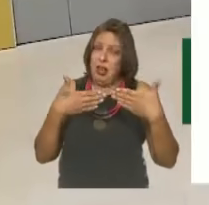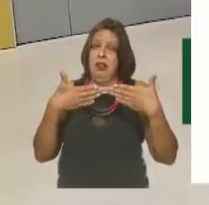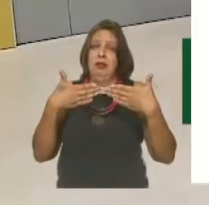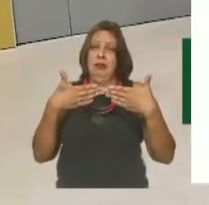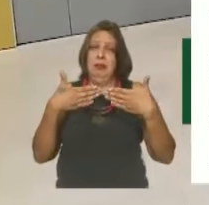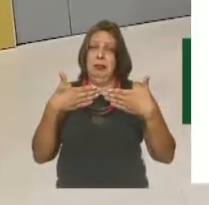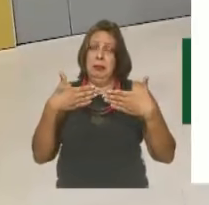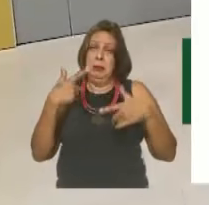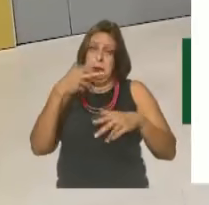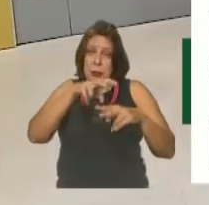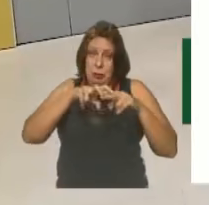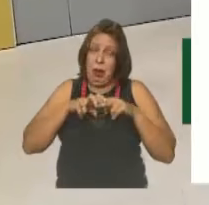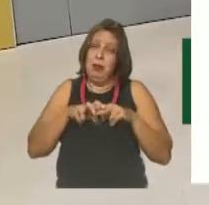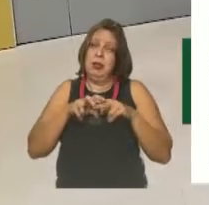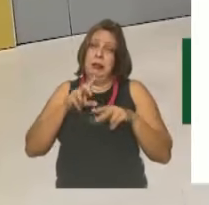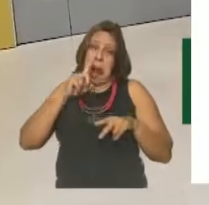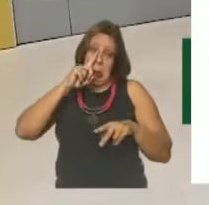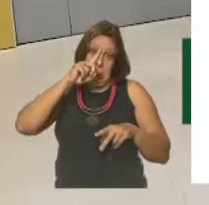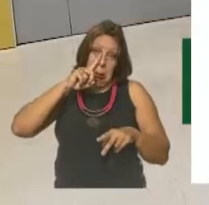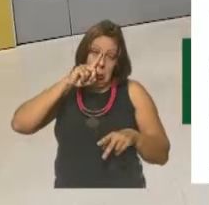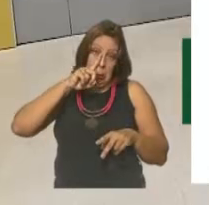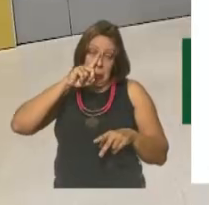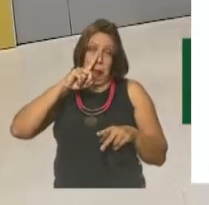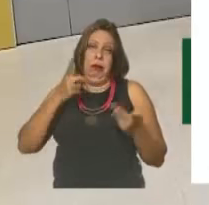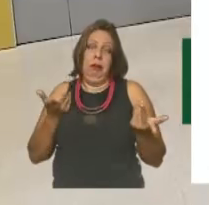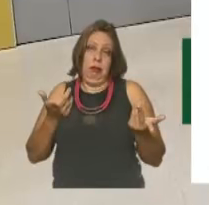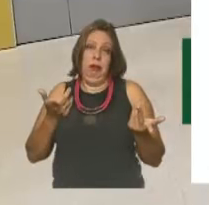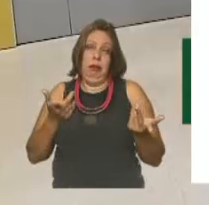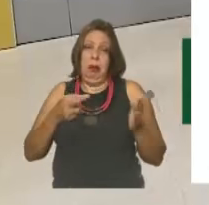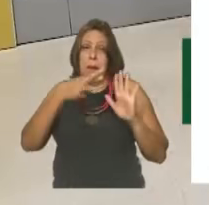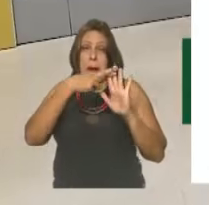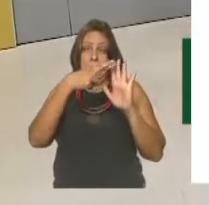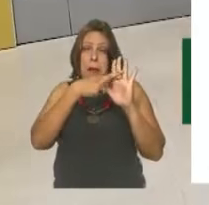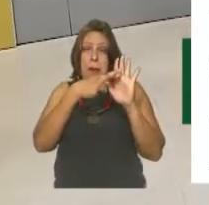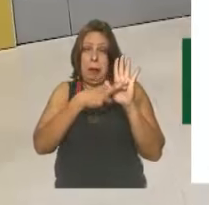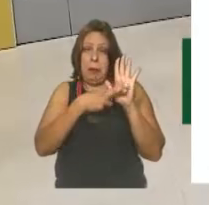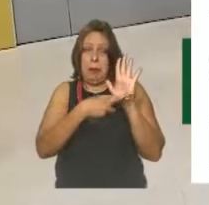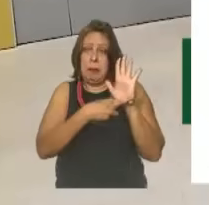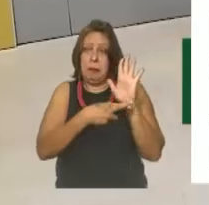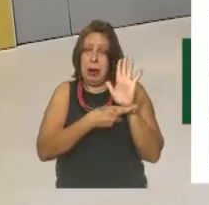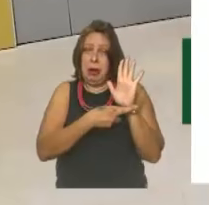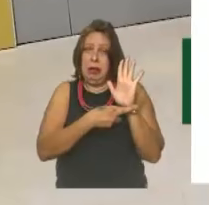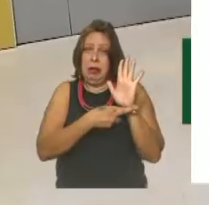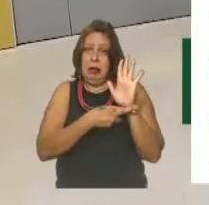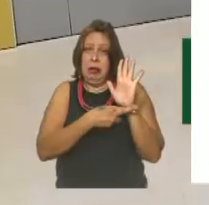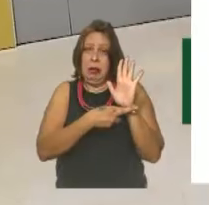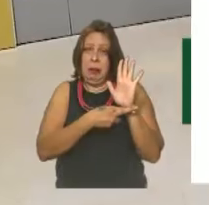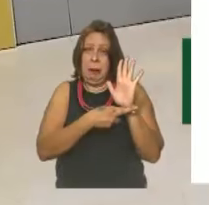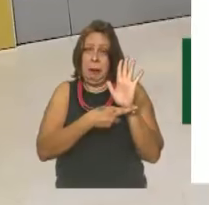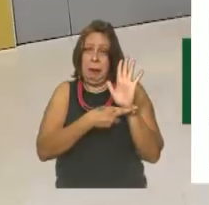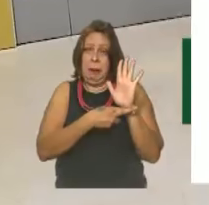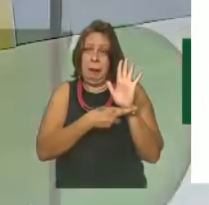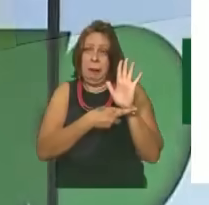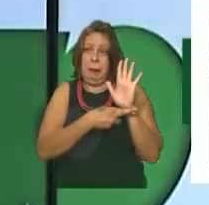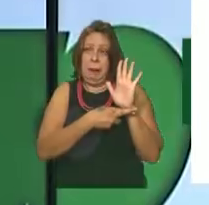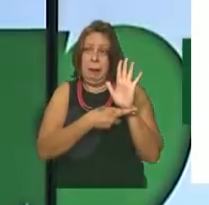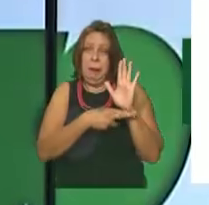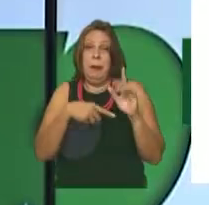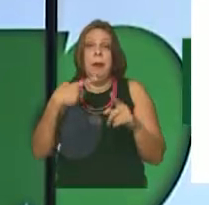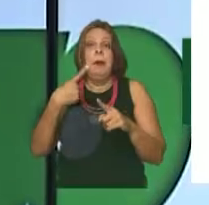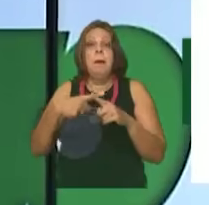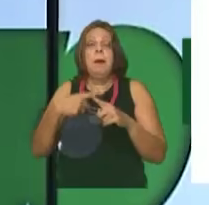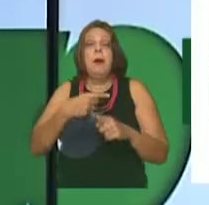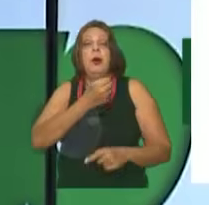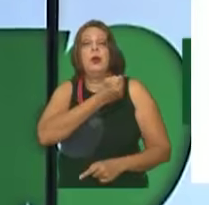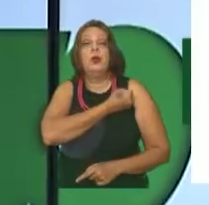restrições sanitárias, sim, por exigências de saúde, né? Pedir então, sua licença aqui, Júnior, tá porque a bola pega. Número 1 caiu no chão,